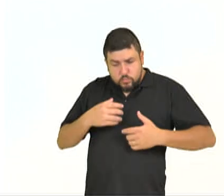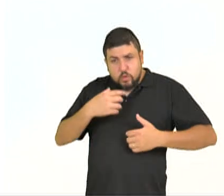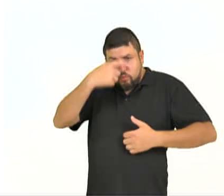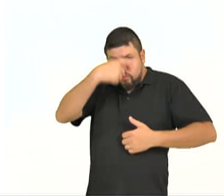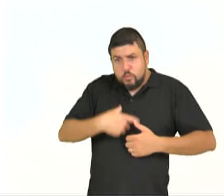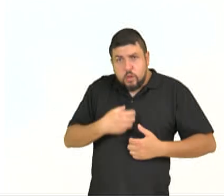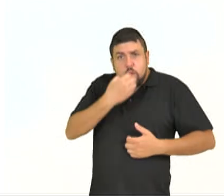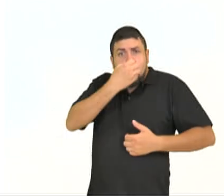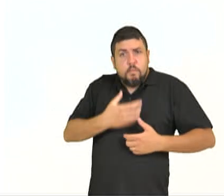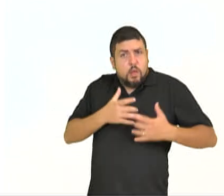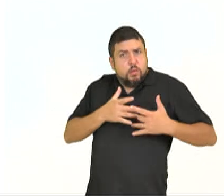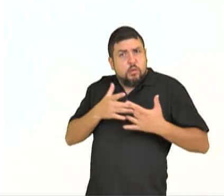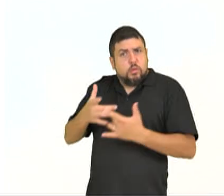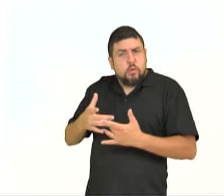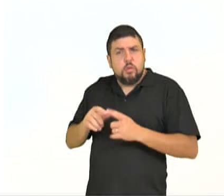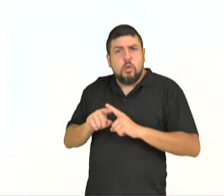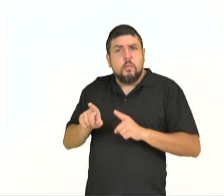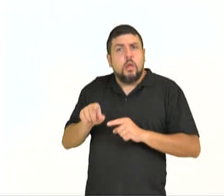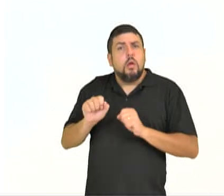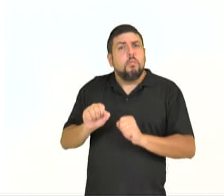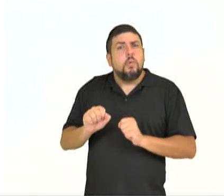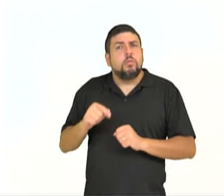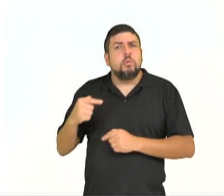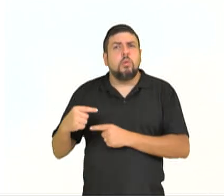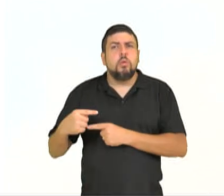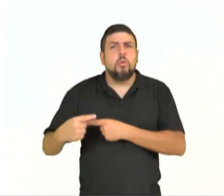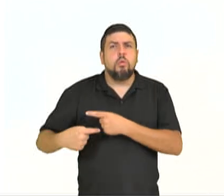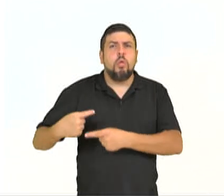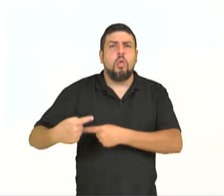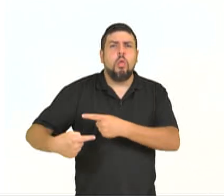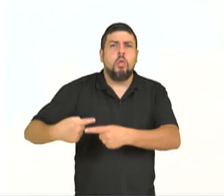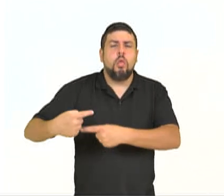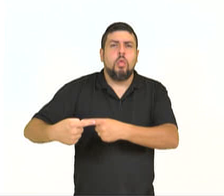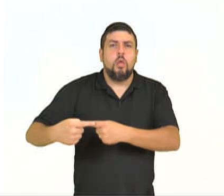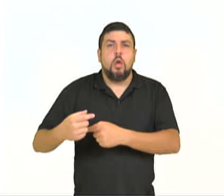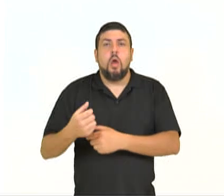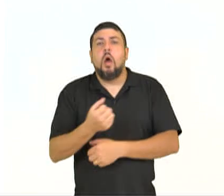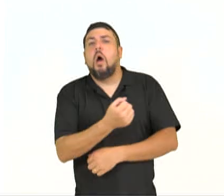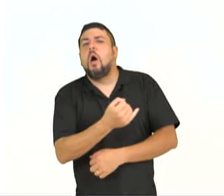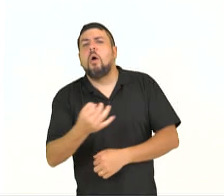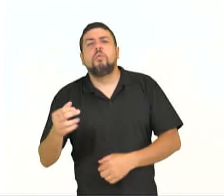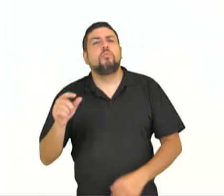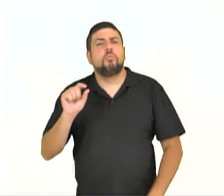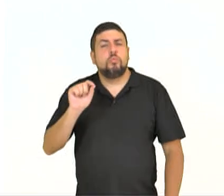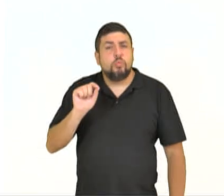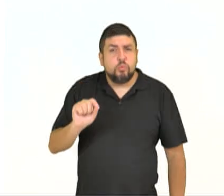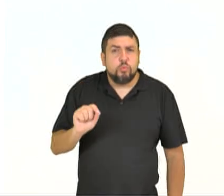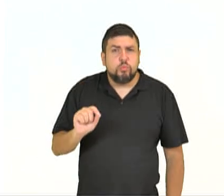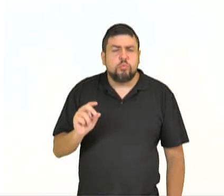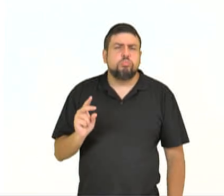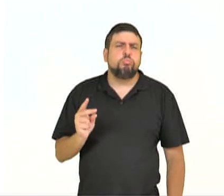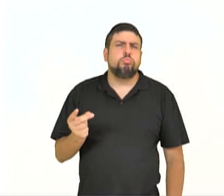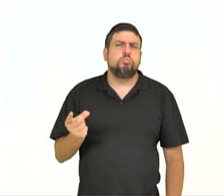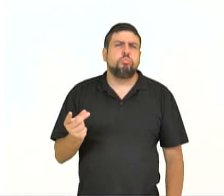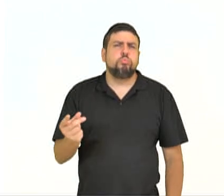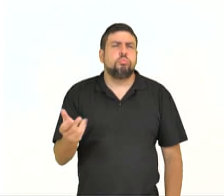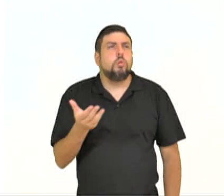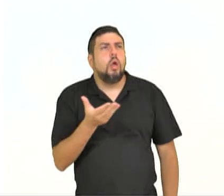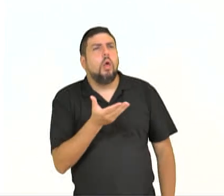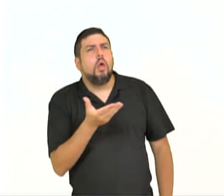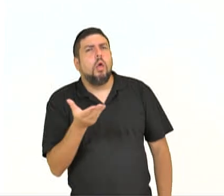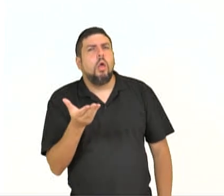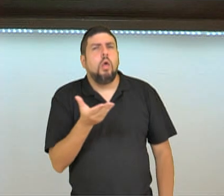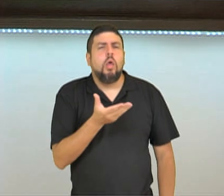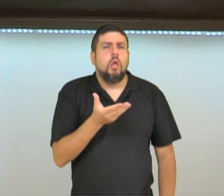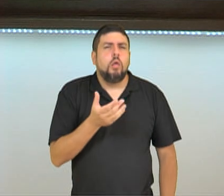estar contribuindo com o ciclo de pobreza, pois existem pessoas que permanecem pedindo esmolas, muitas vezes